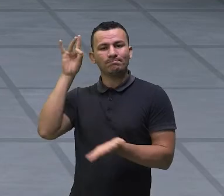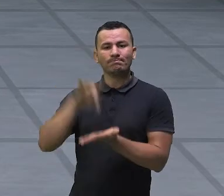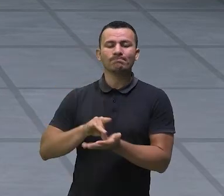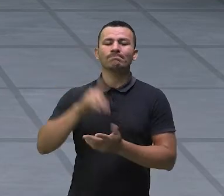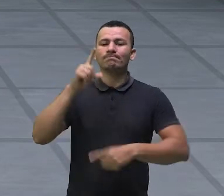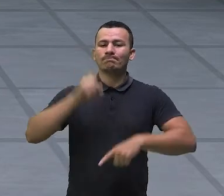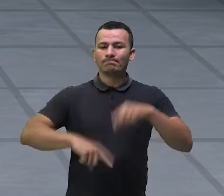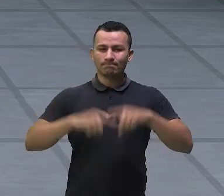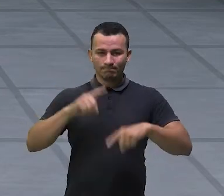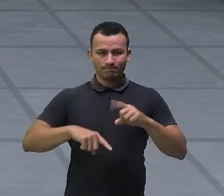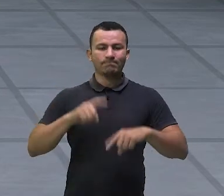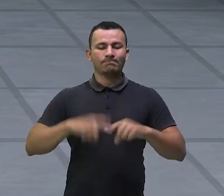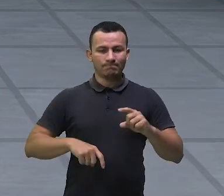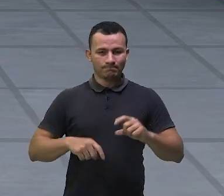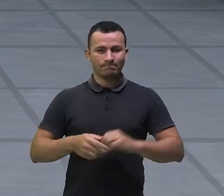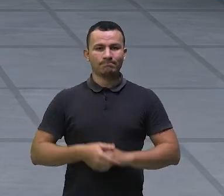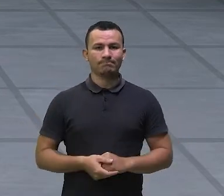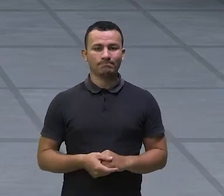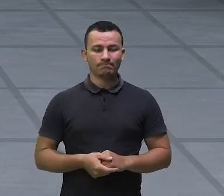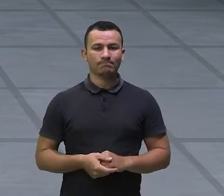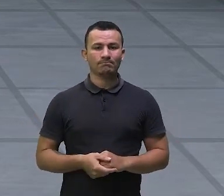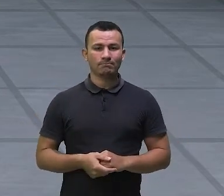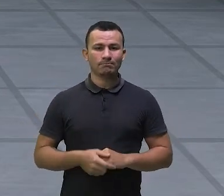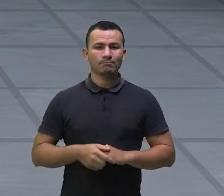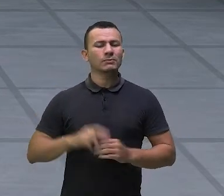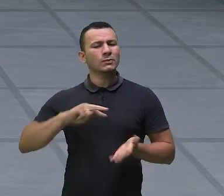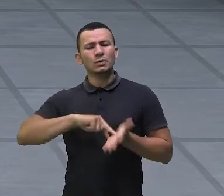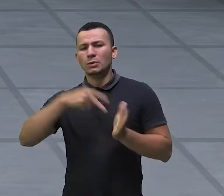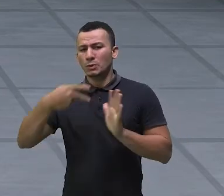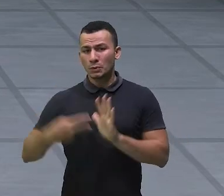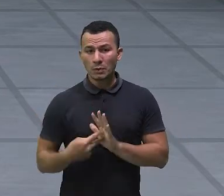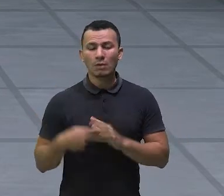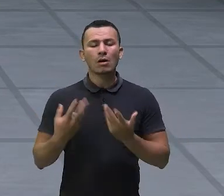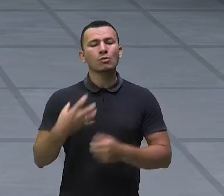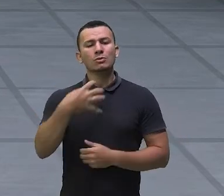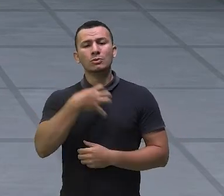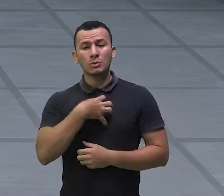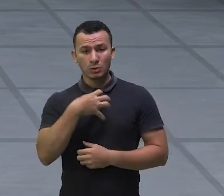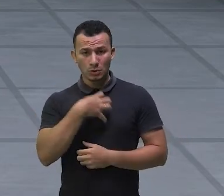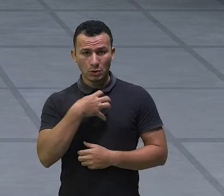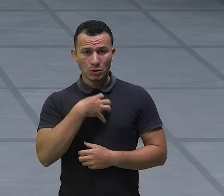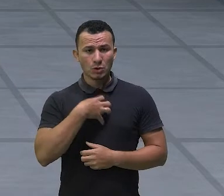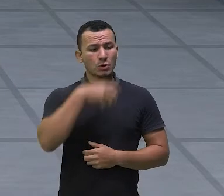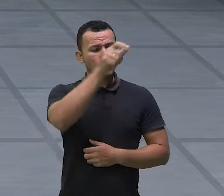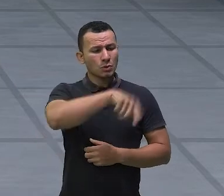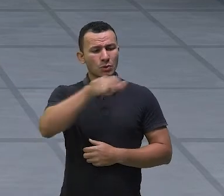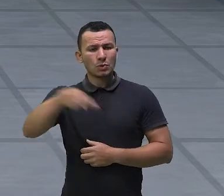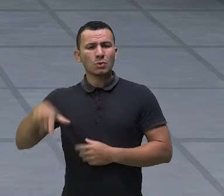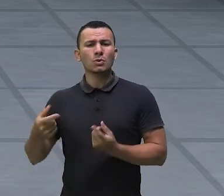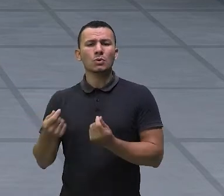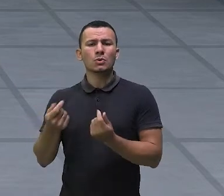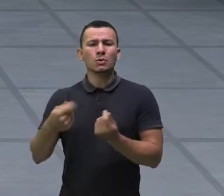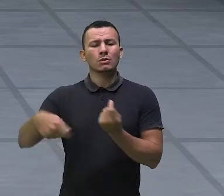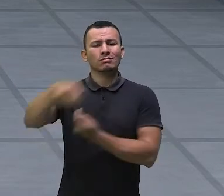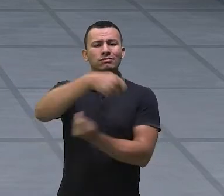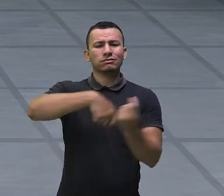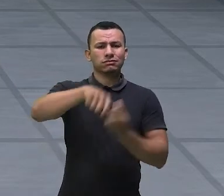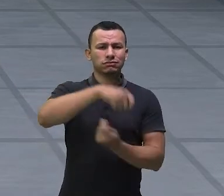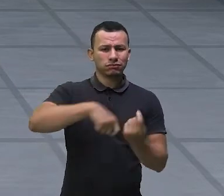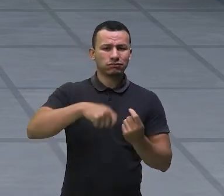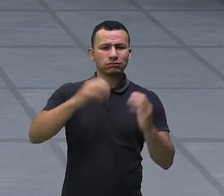material. Reforçando, isto é, a situação econômica dos atores